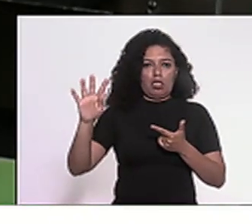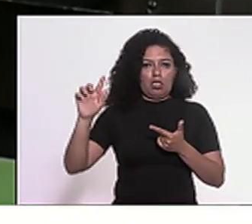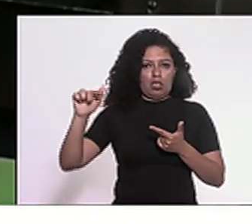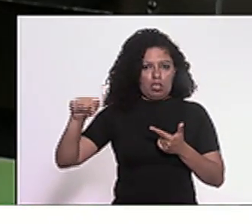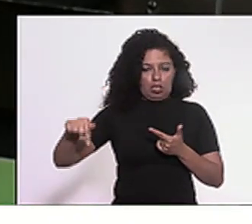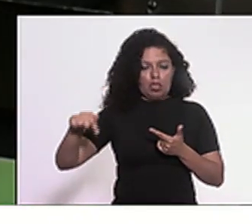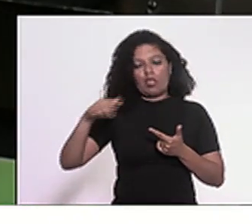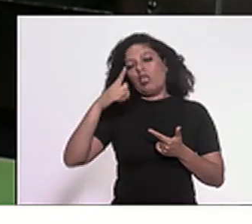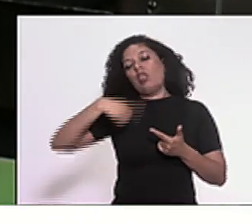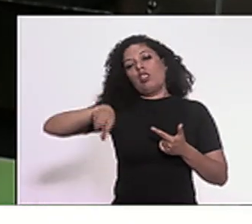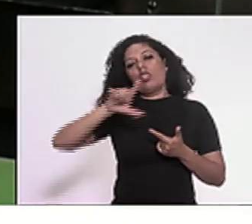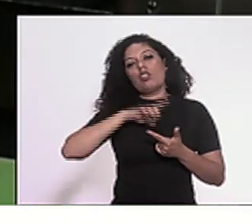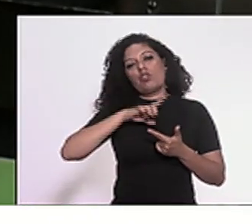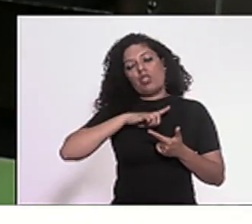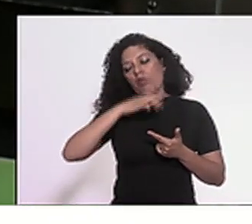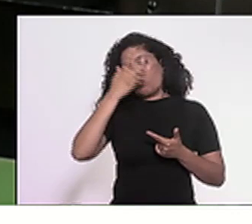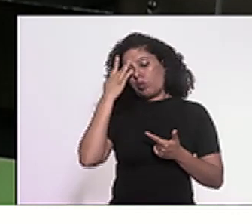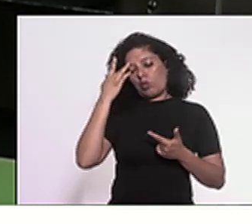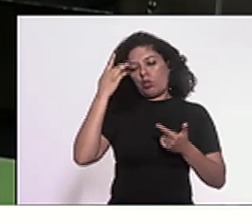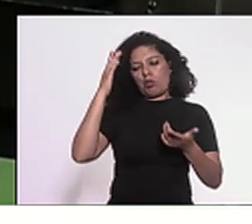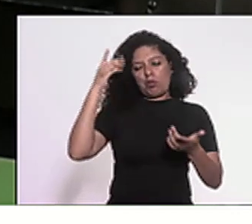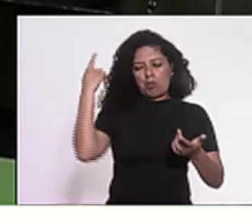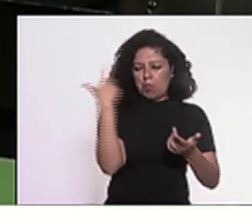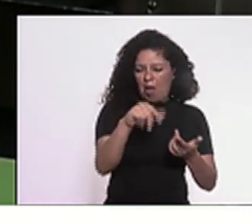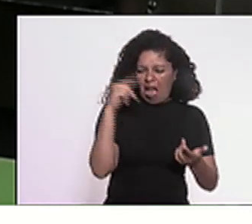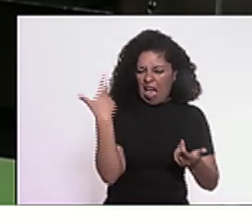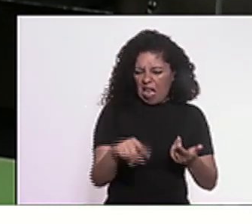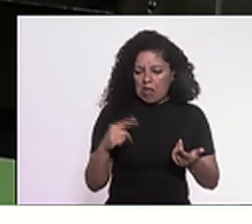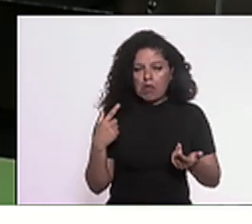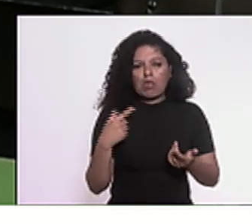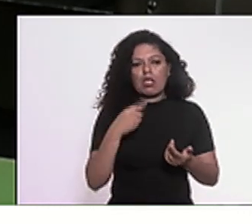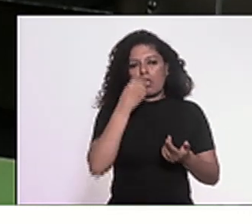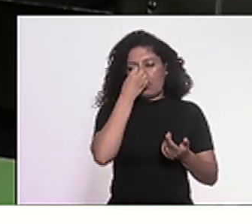nós atendemos vítimas de agressões, nós atendemos